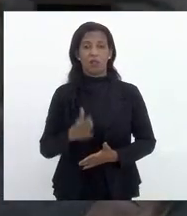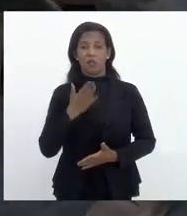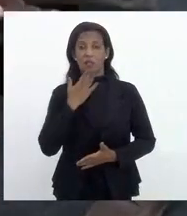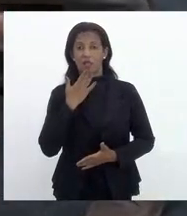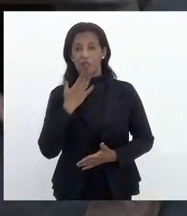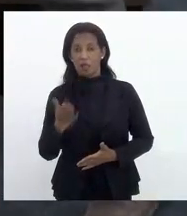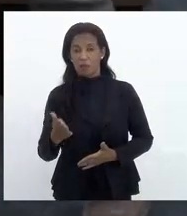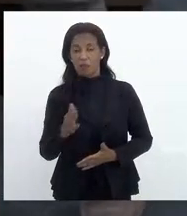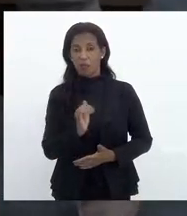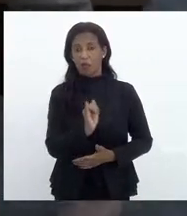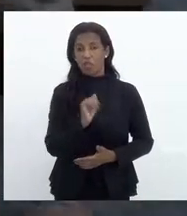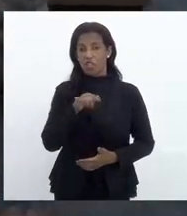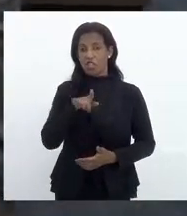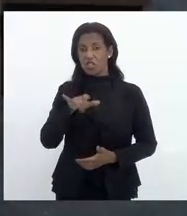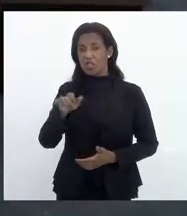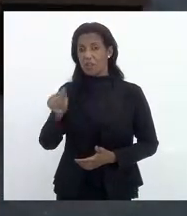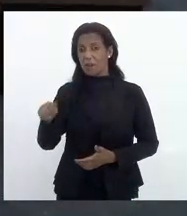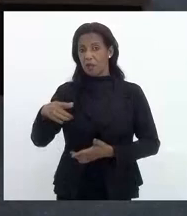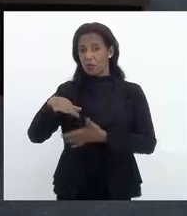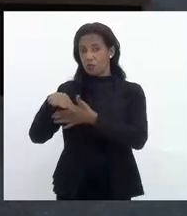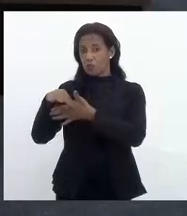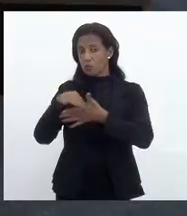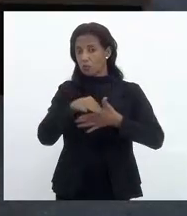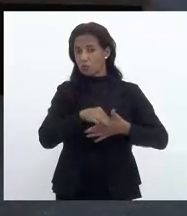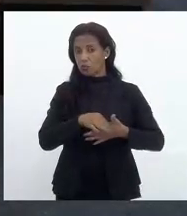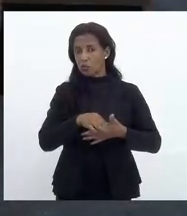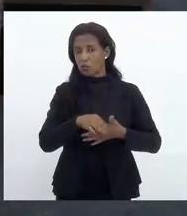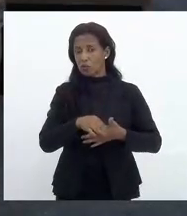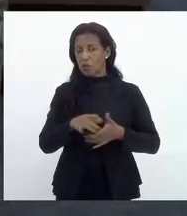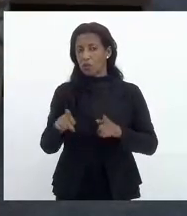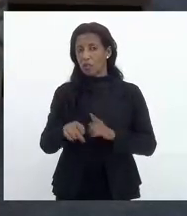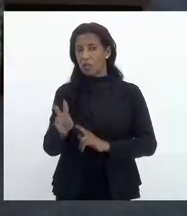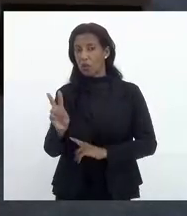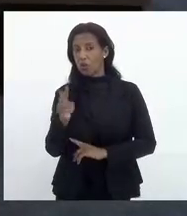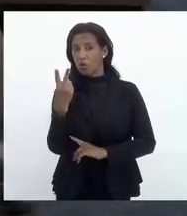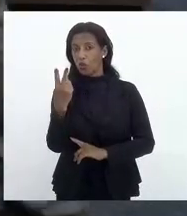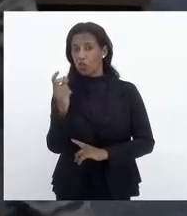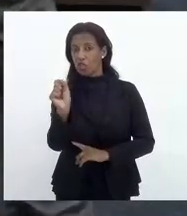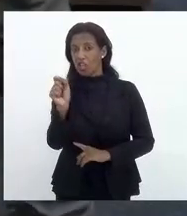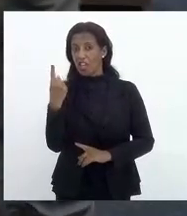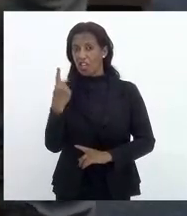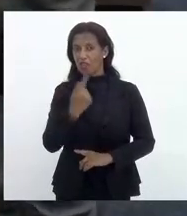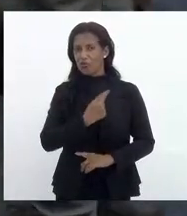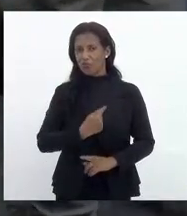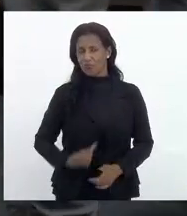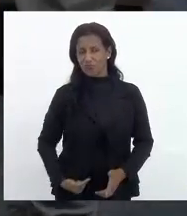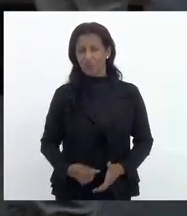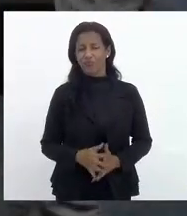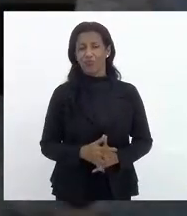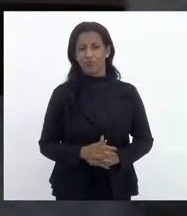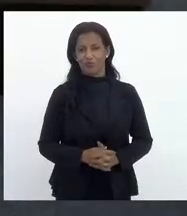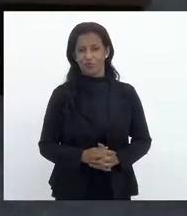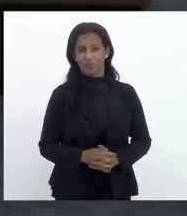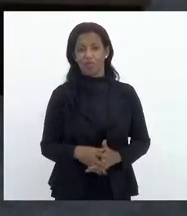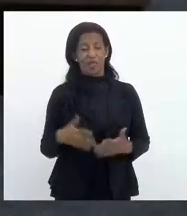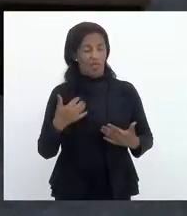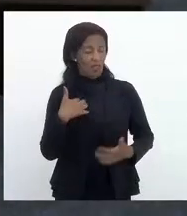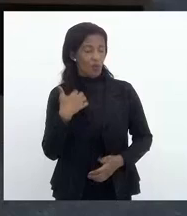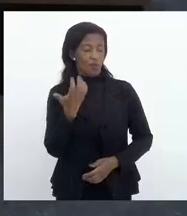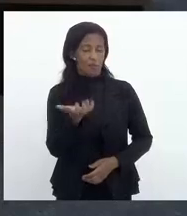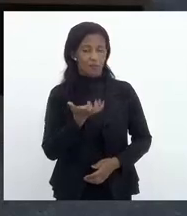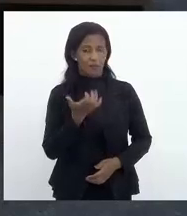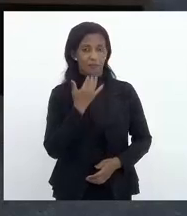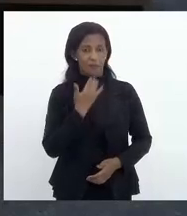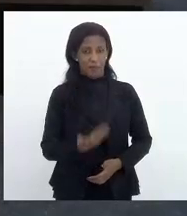pede pelo índice aumento dessas autoridades inclusive dois ex-governadores então é isso que ele te